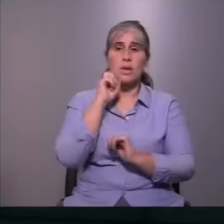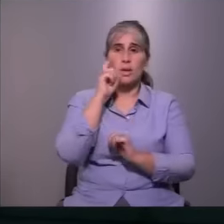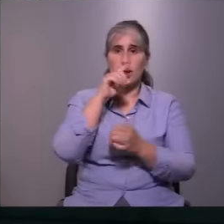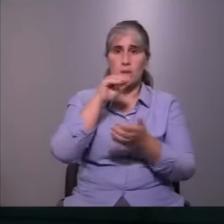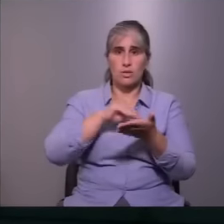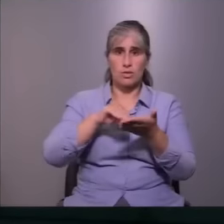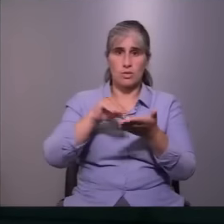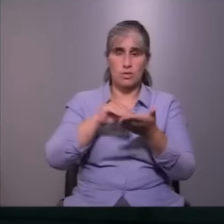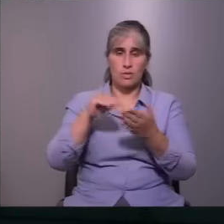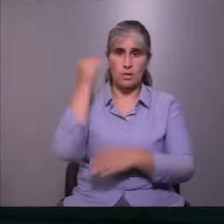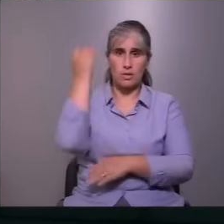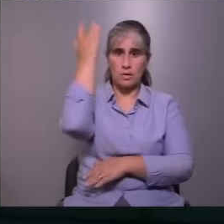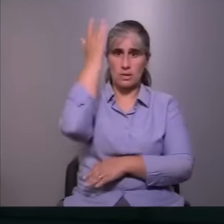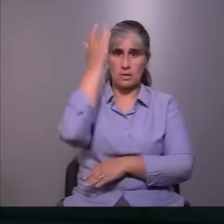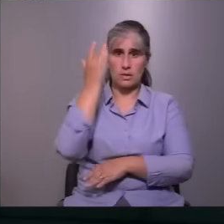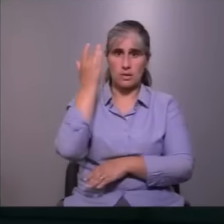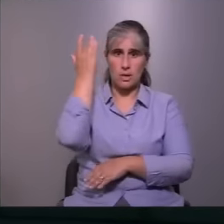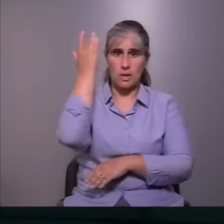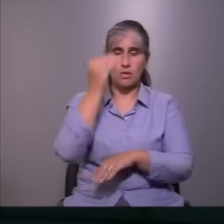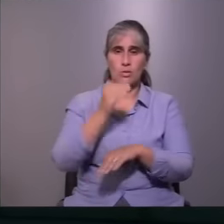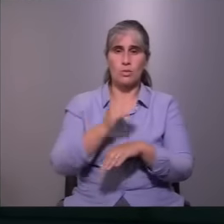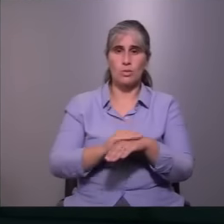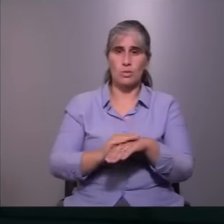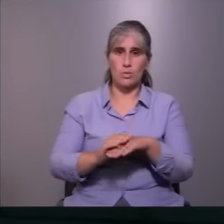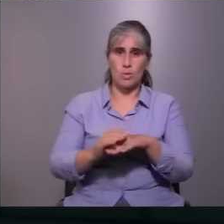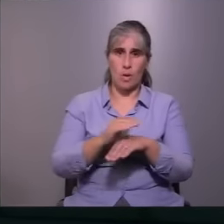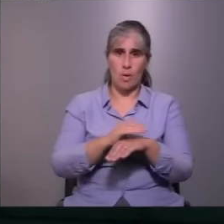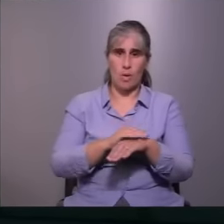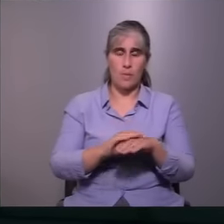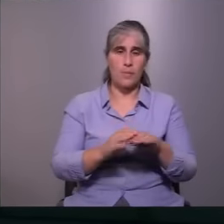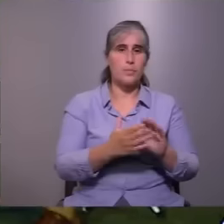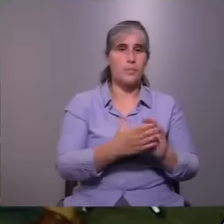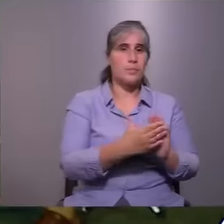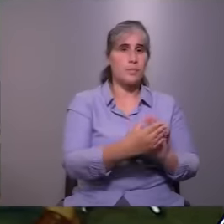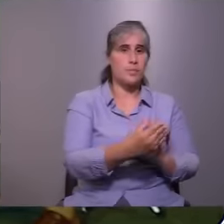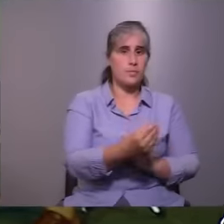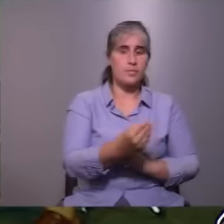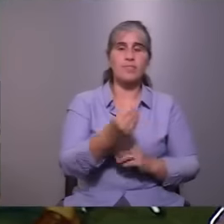Evangelho de nosso Senhor Jesus Cristo,